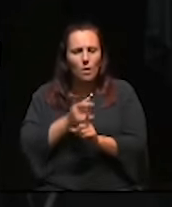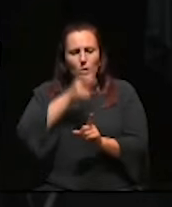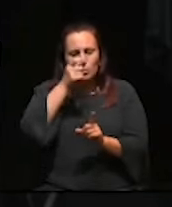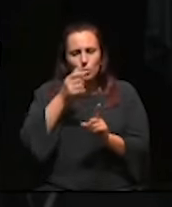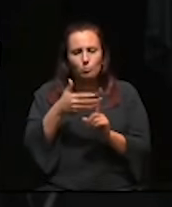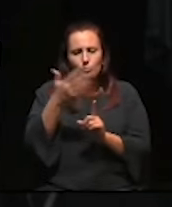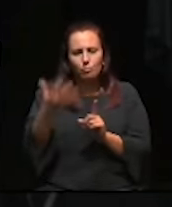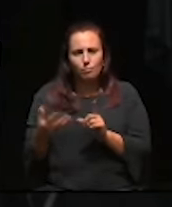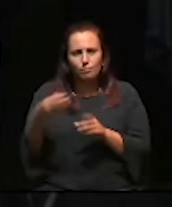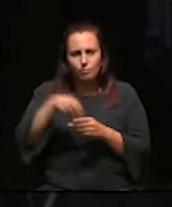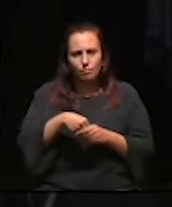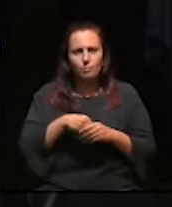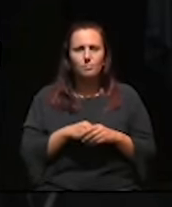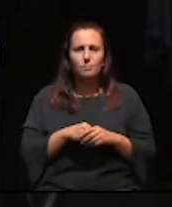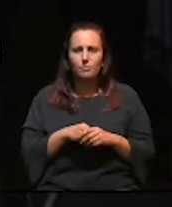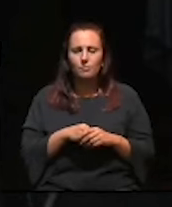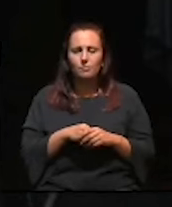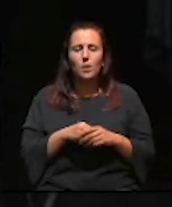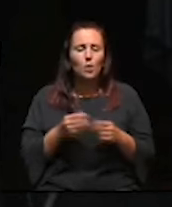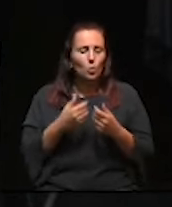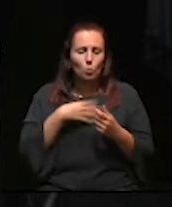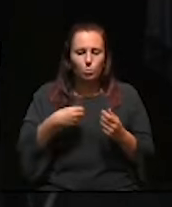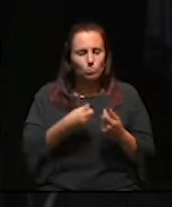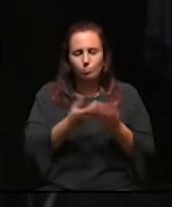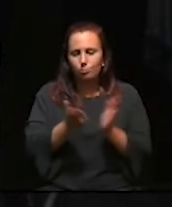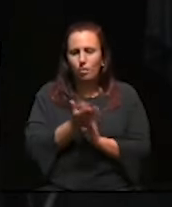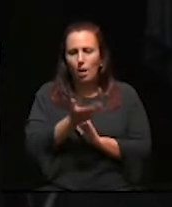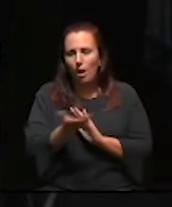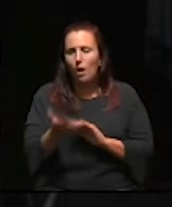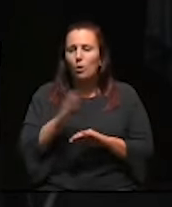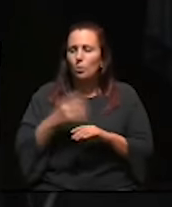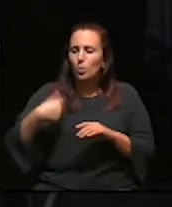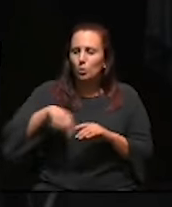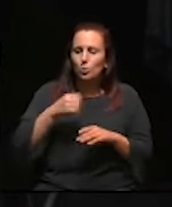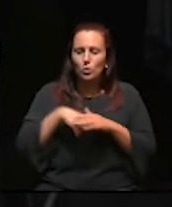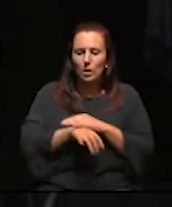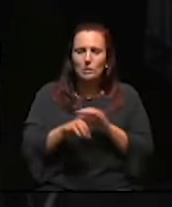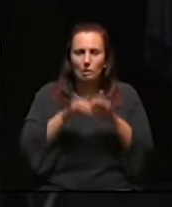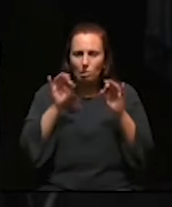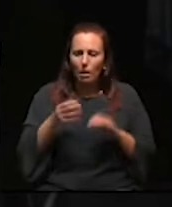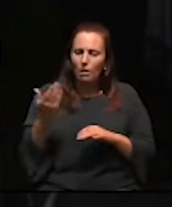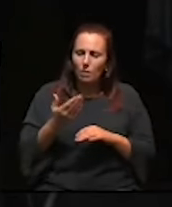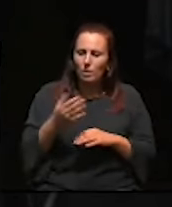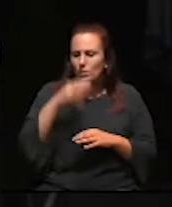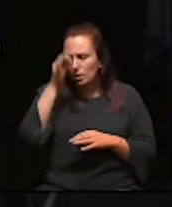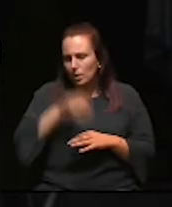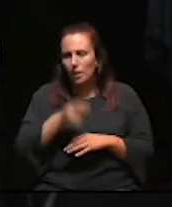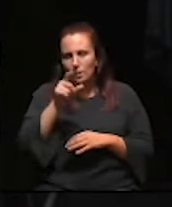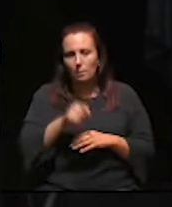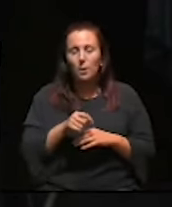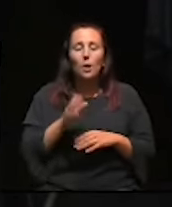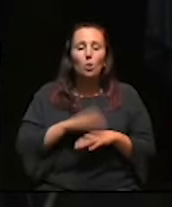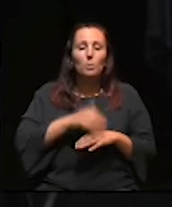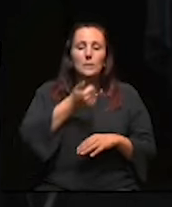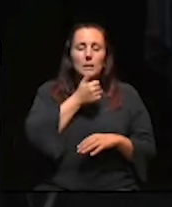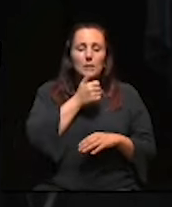pessoas LGBTQIA+, em todo o mundo, para dizer que nascemos todos iguais em direitos e dignidade. Embora a